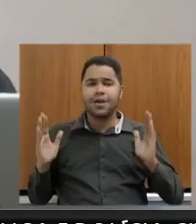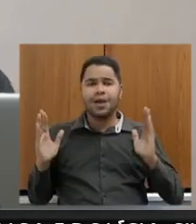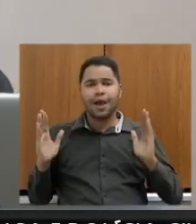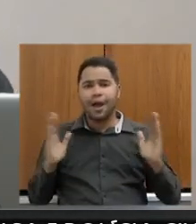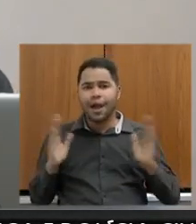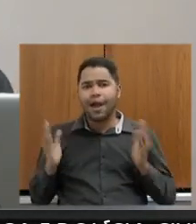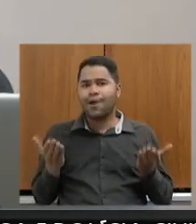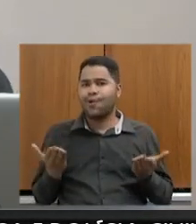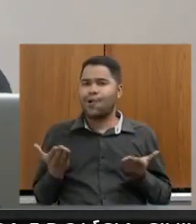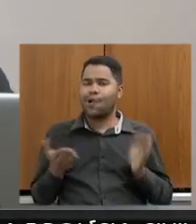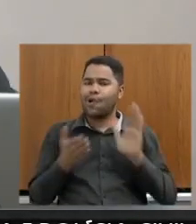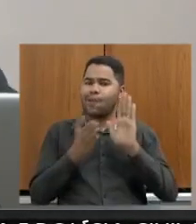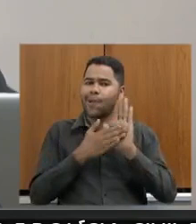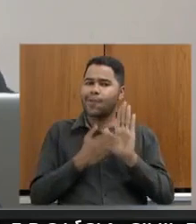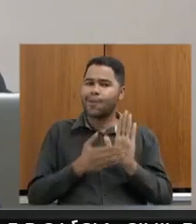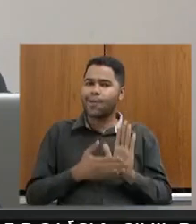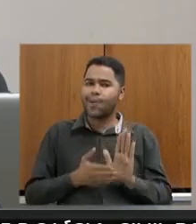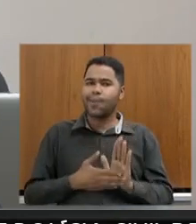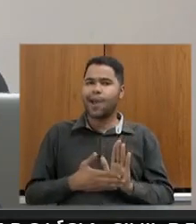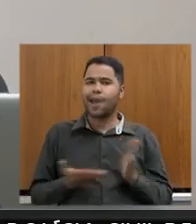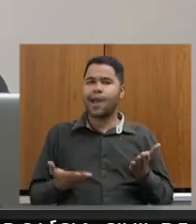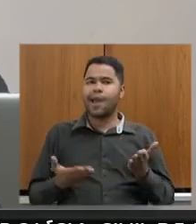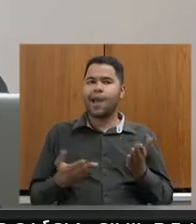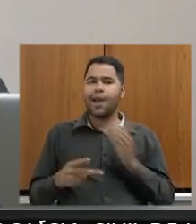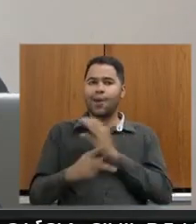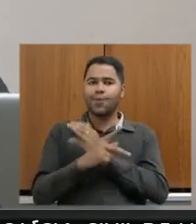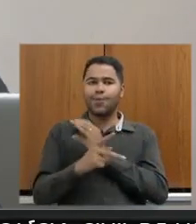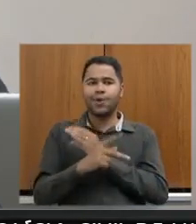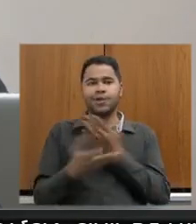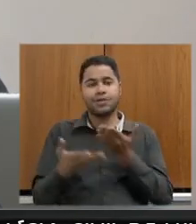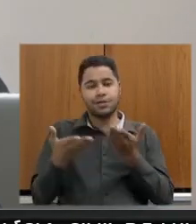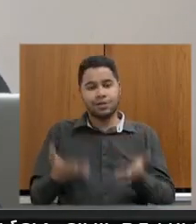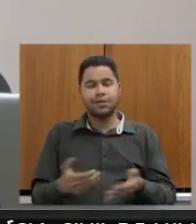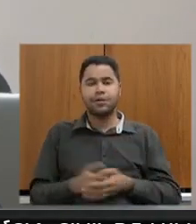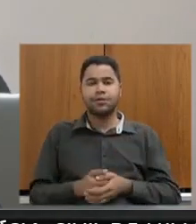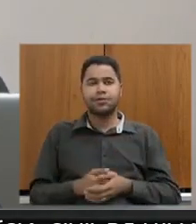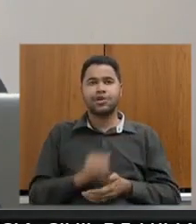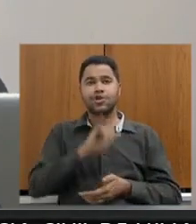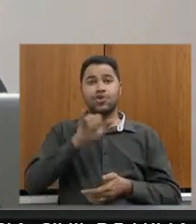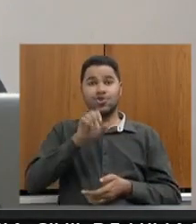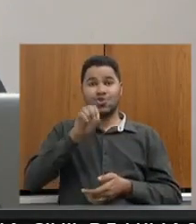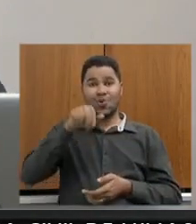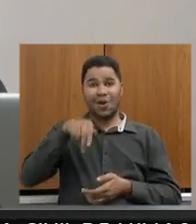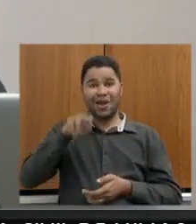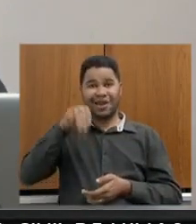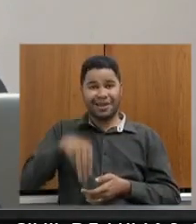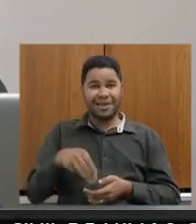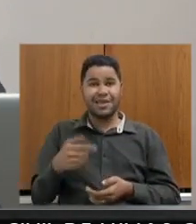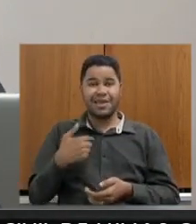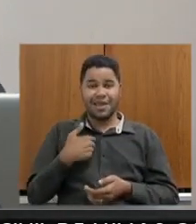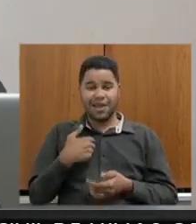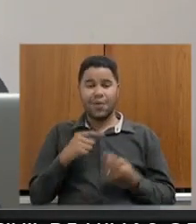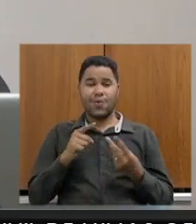se momento nós estamos tratando da Polícia Civil Estado Minas Gerais portão Doutor Joaquim o que nós estamos fazendo aqui Deputado A Sheila